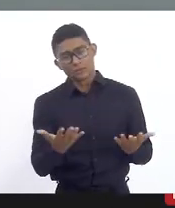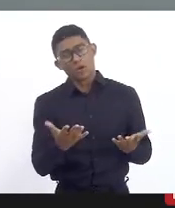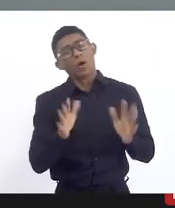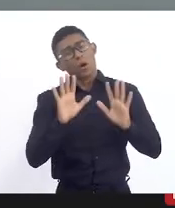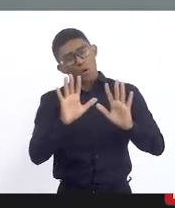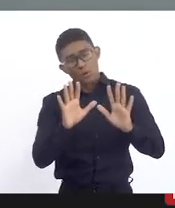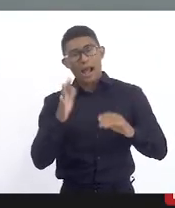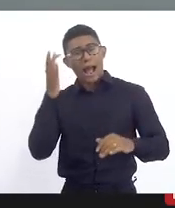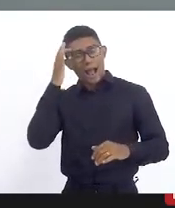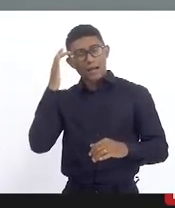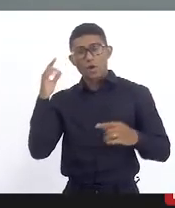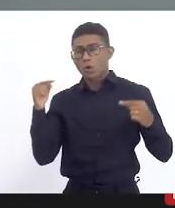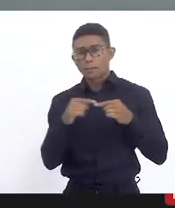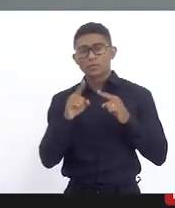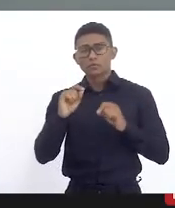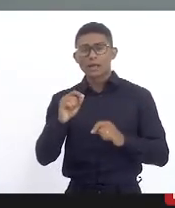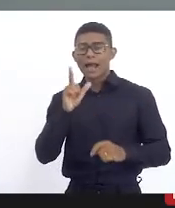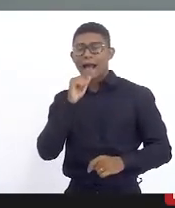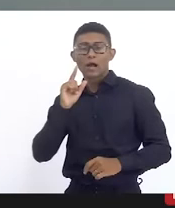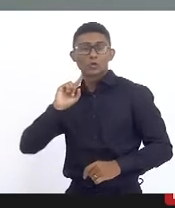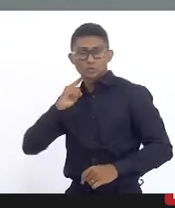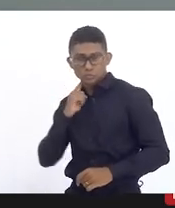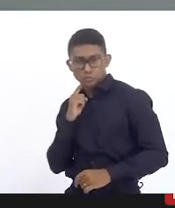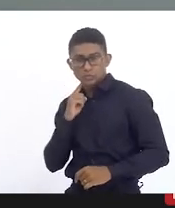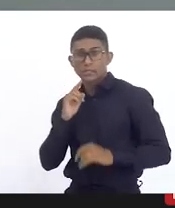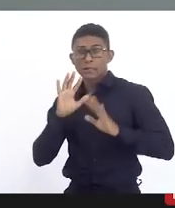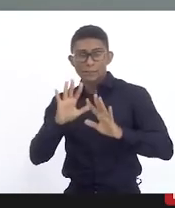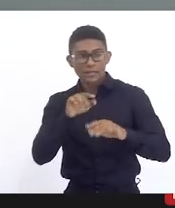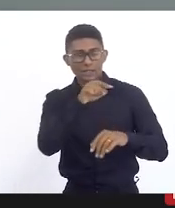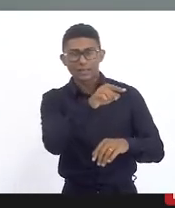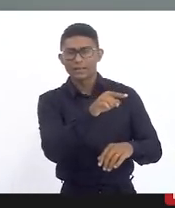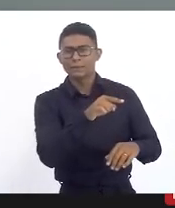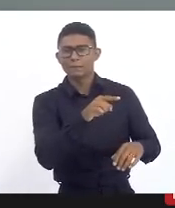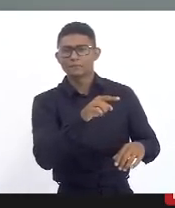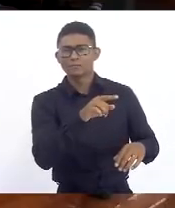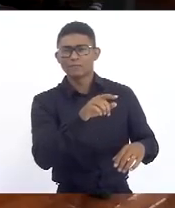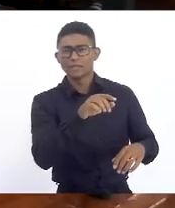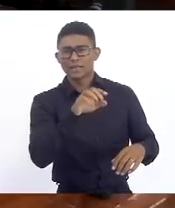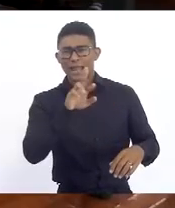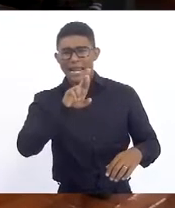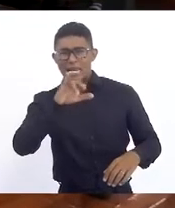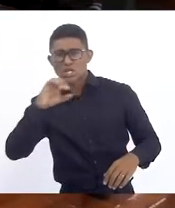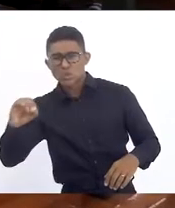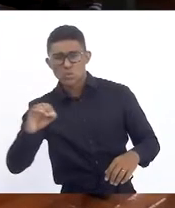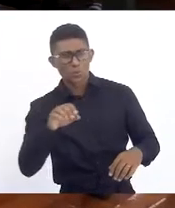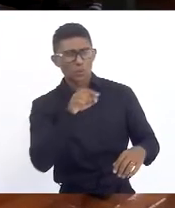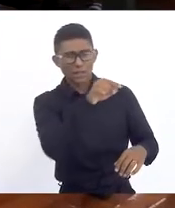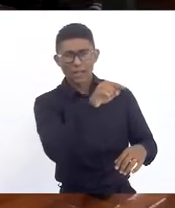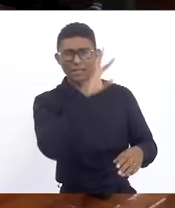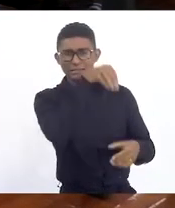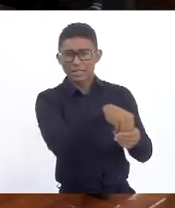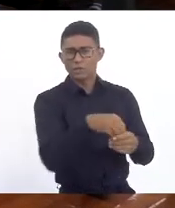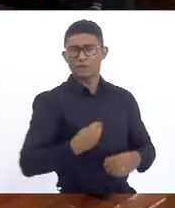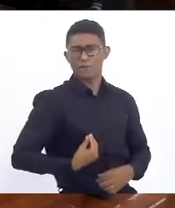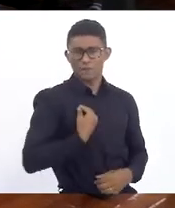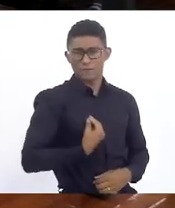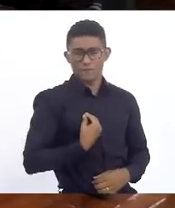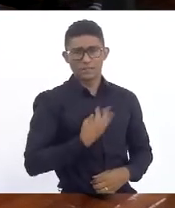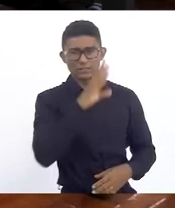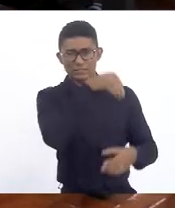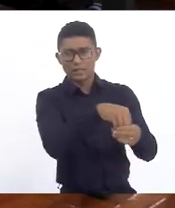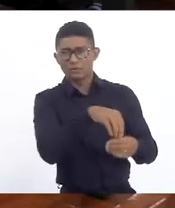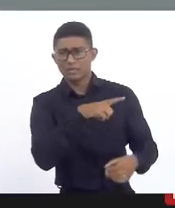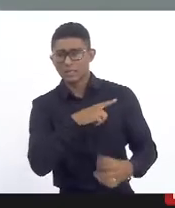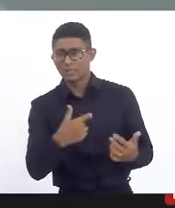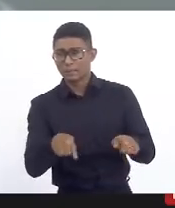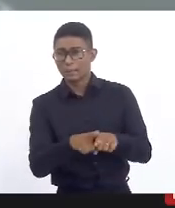esgoto. Agora, o rio é um organismo vivo. Você tem fauna e flora. E no topo da cadeia alimentar você tem os